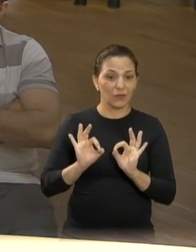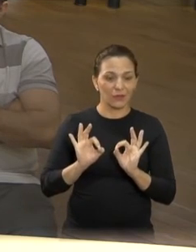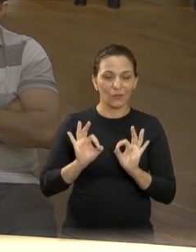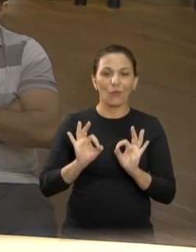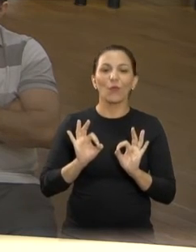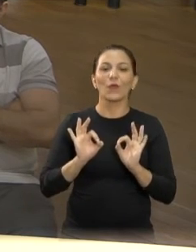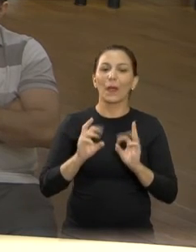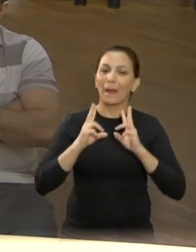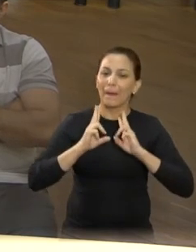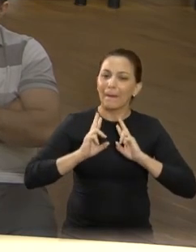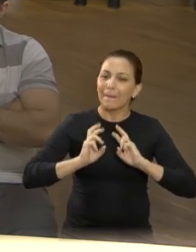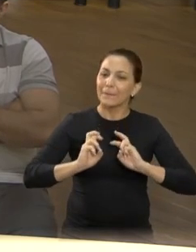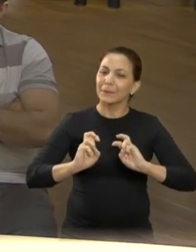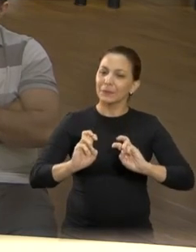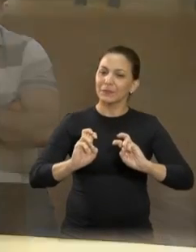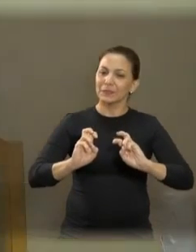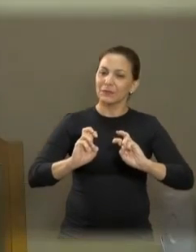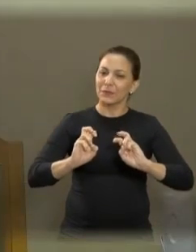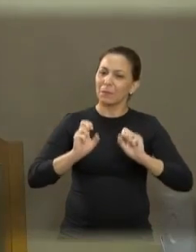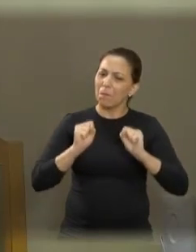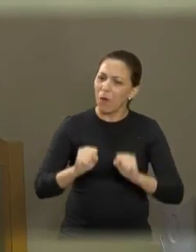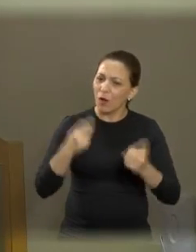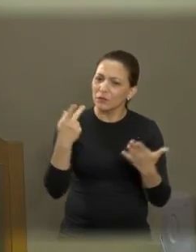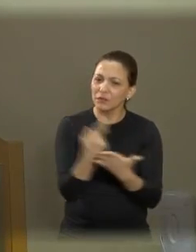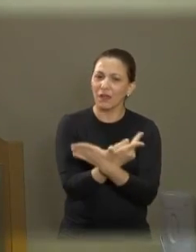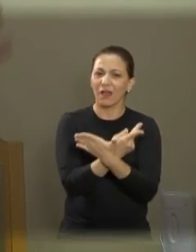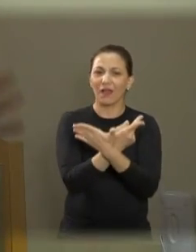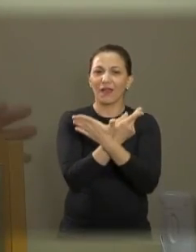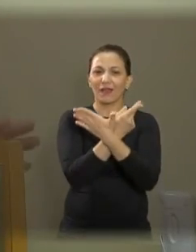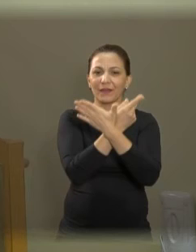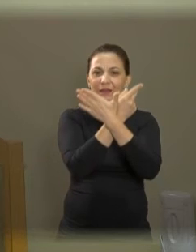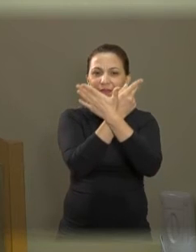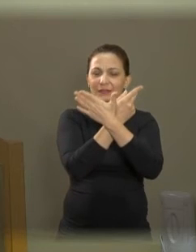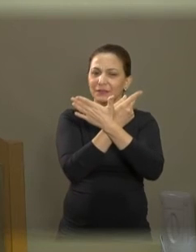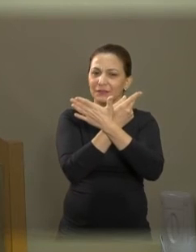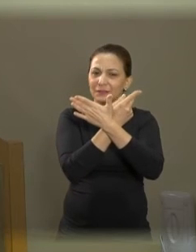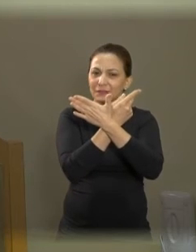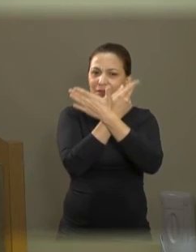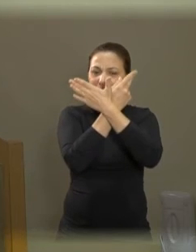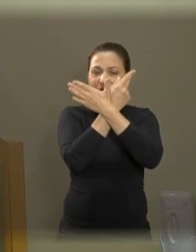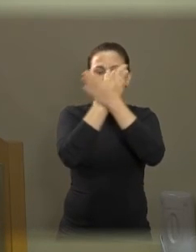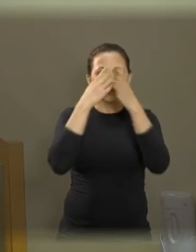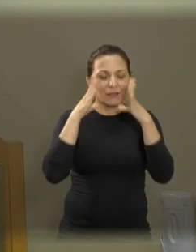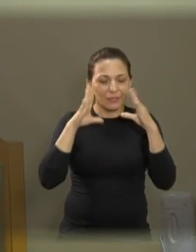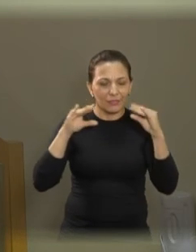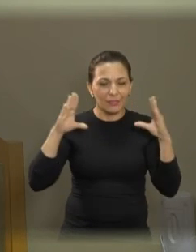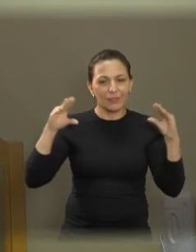E tudo foi acontecendo com uma leveza muito grande.